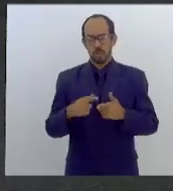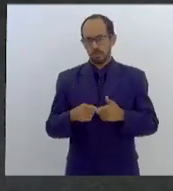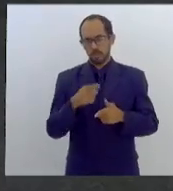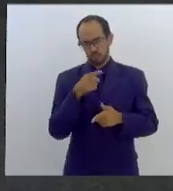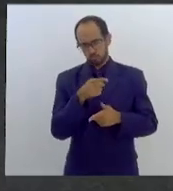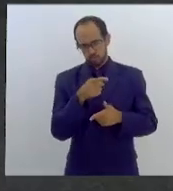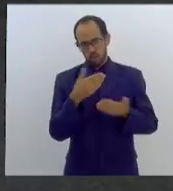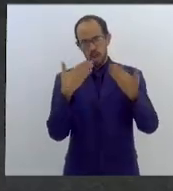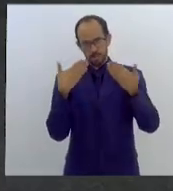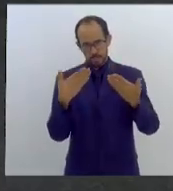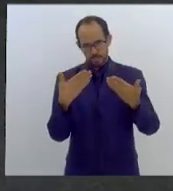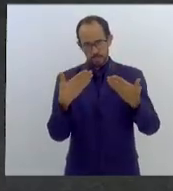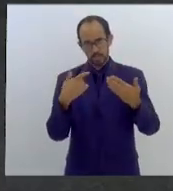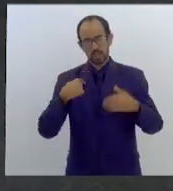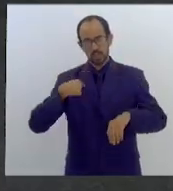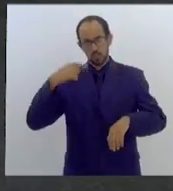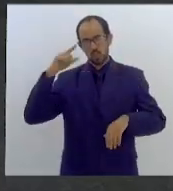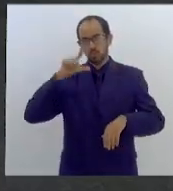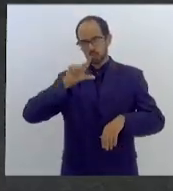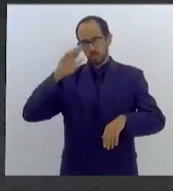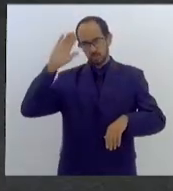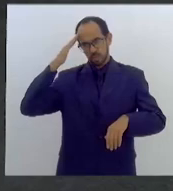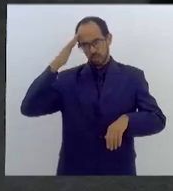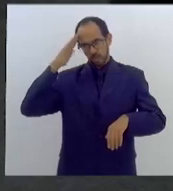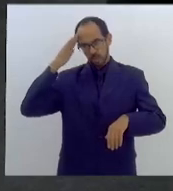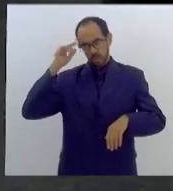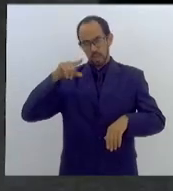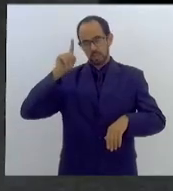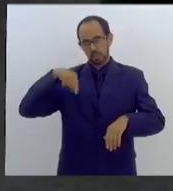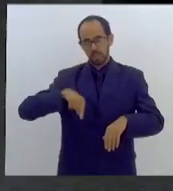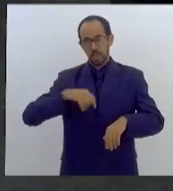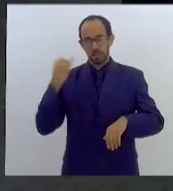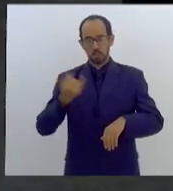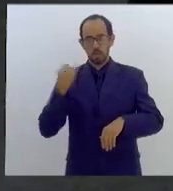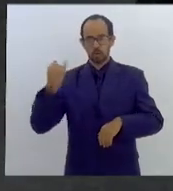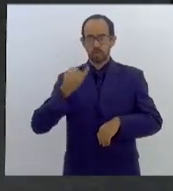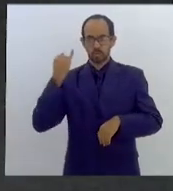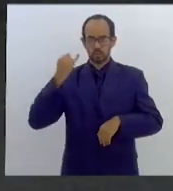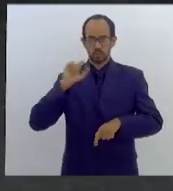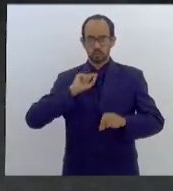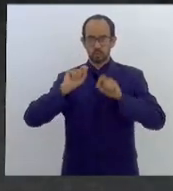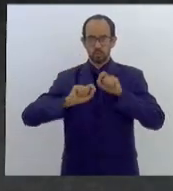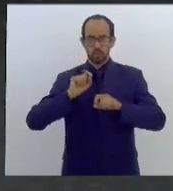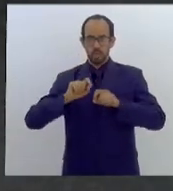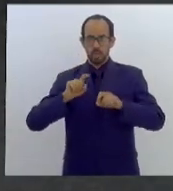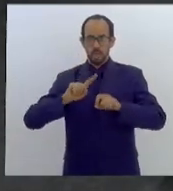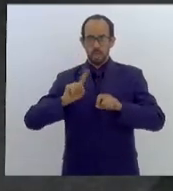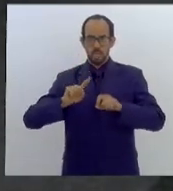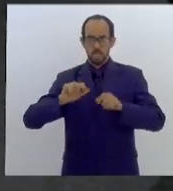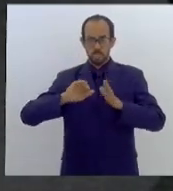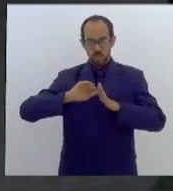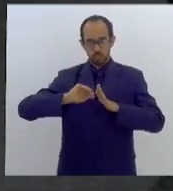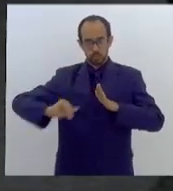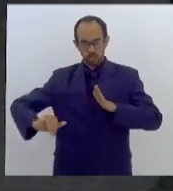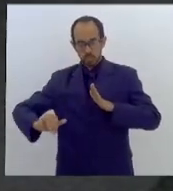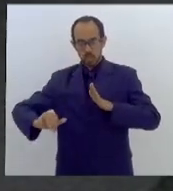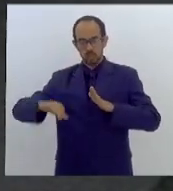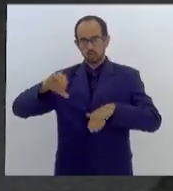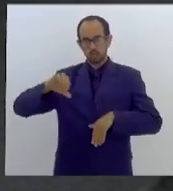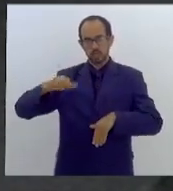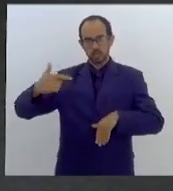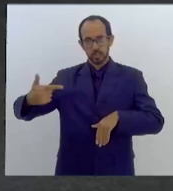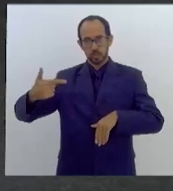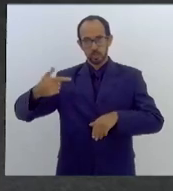apresenta, eu consigo entender o quanto é importante não deixar de fora os outros 92